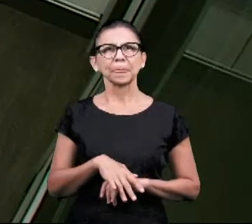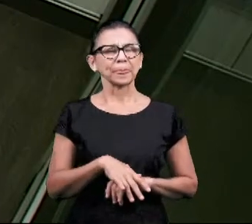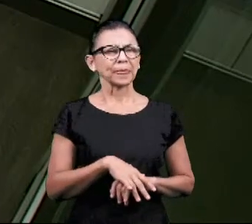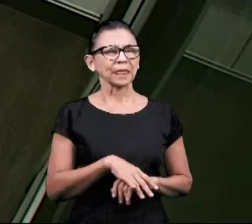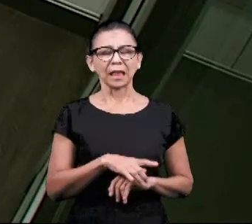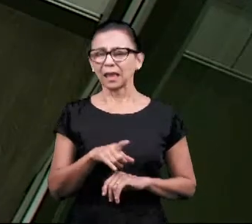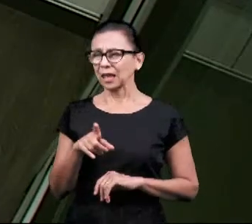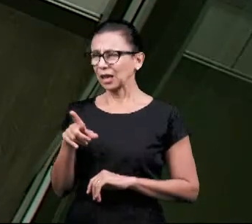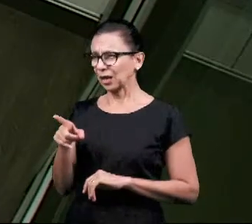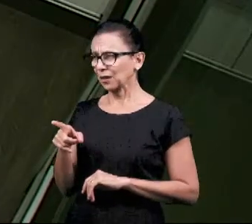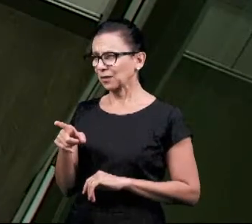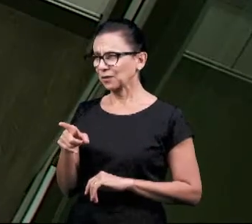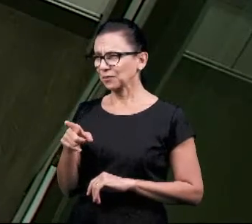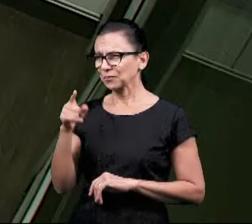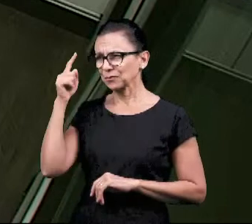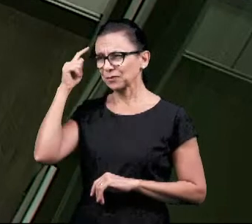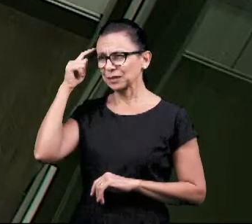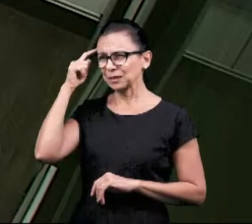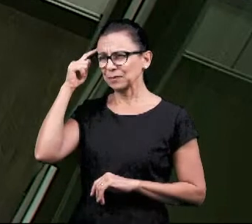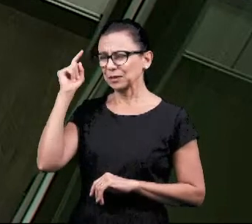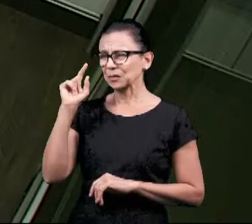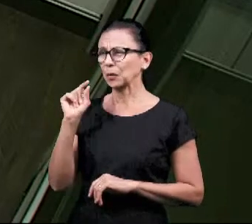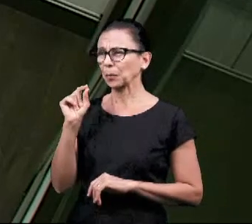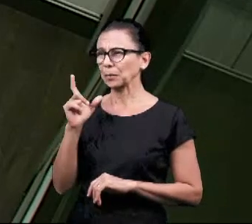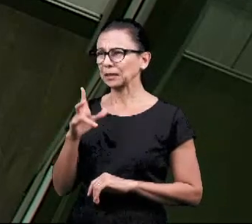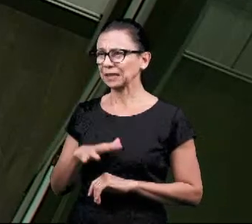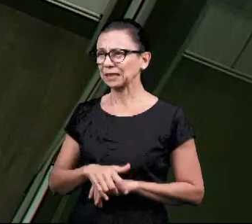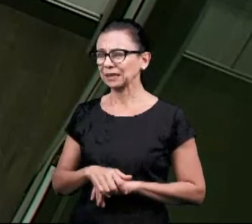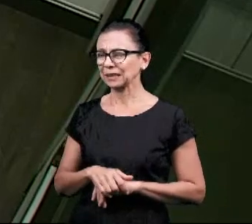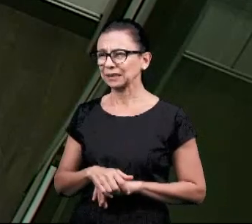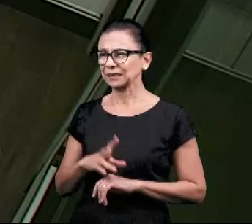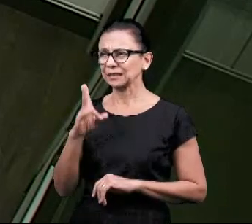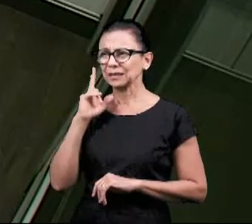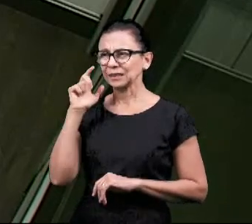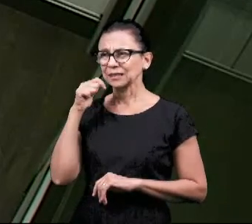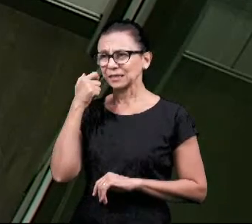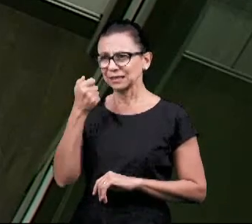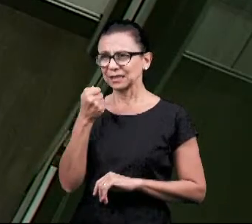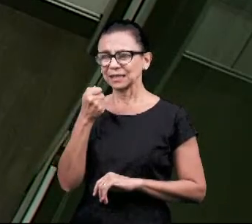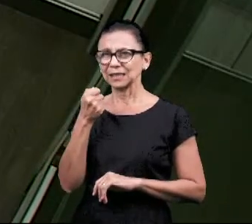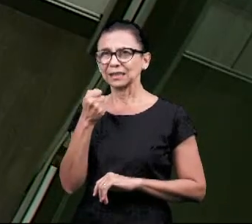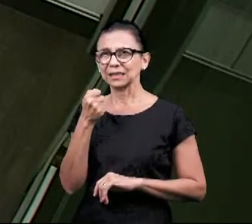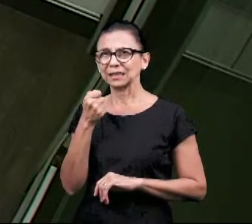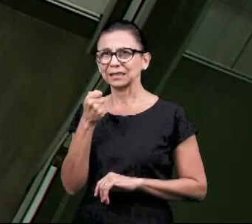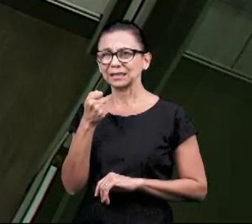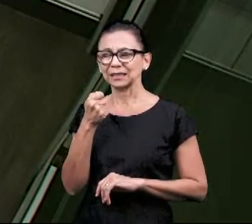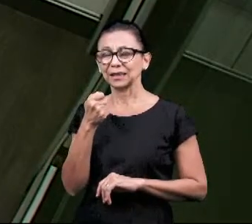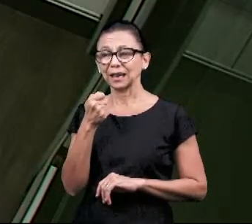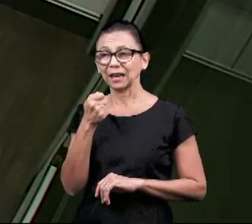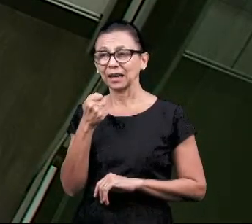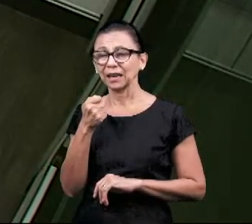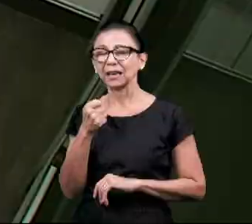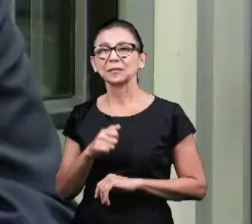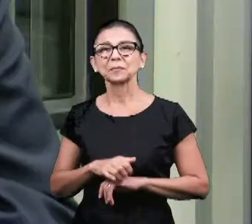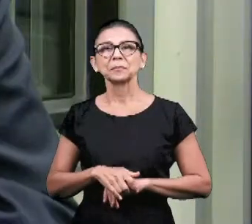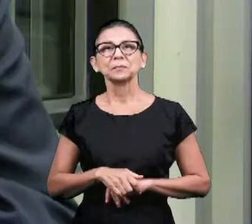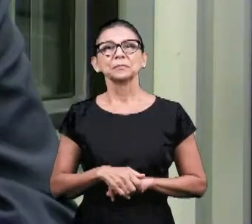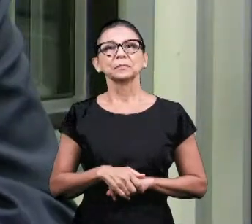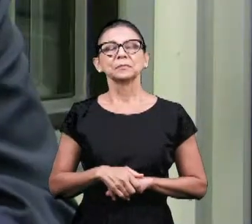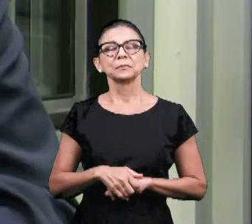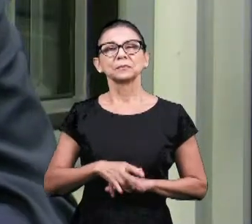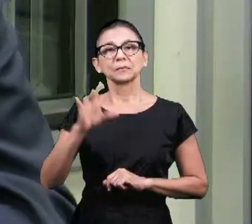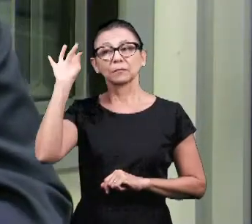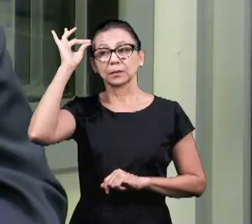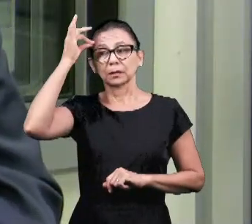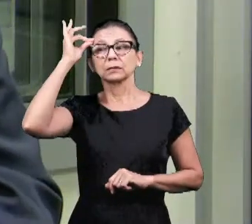ceia? Uma coisa social, assim, mas social, não era. Era espiritual. E o Senhor começou,